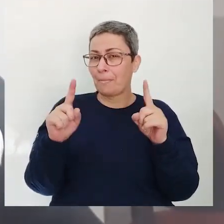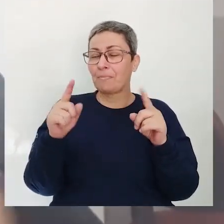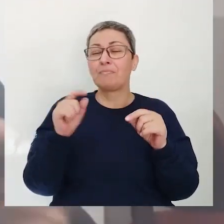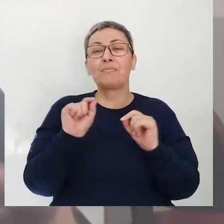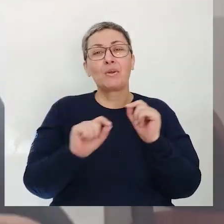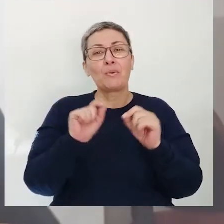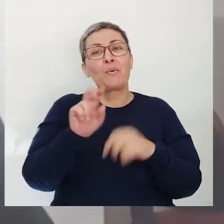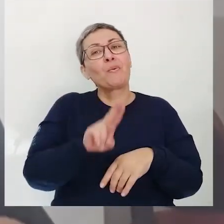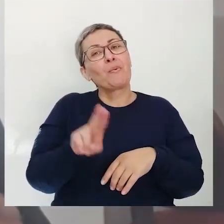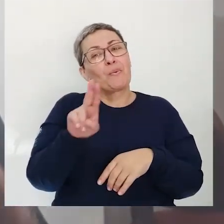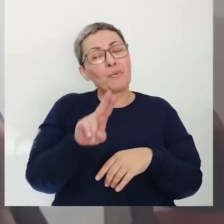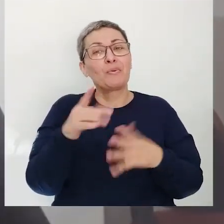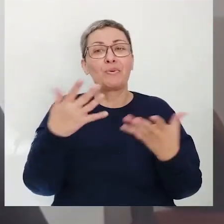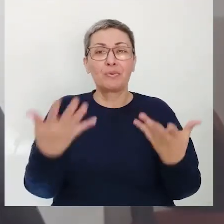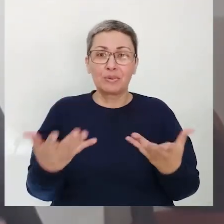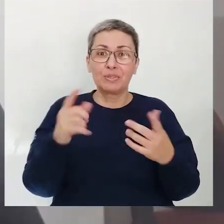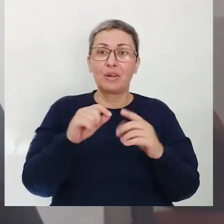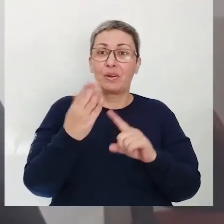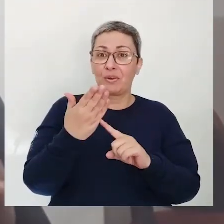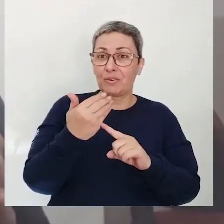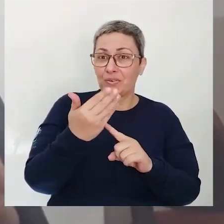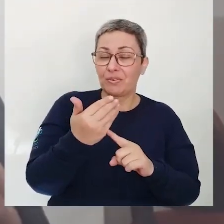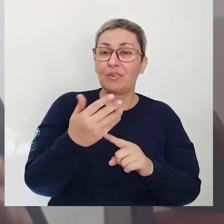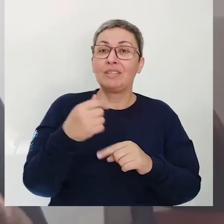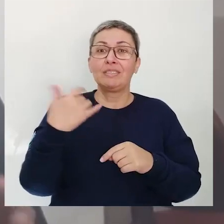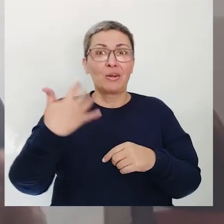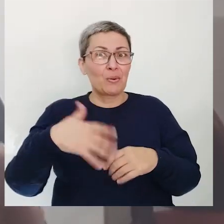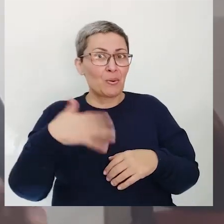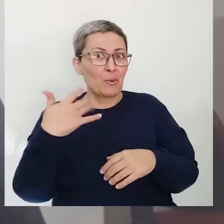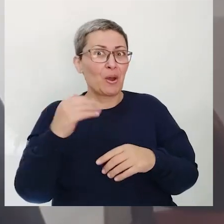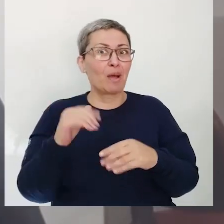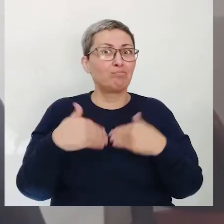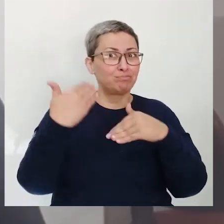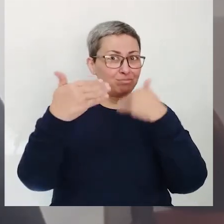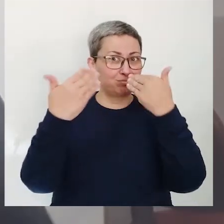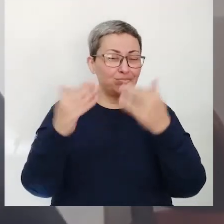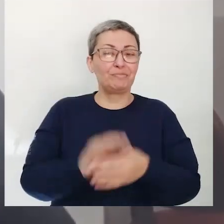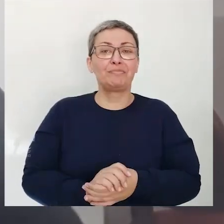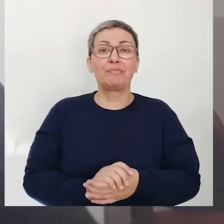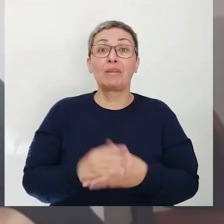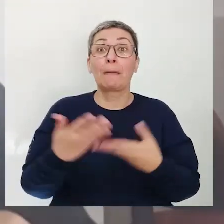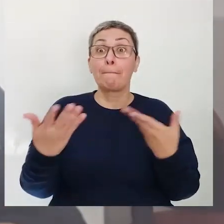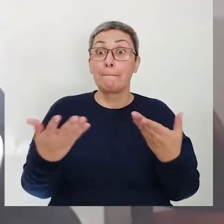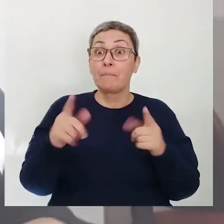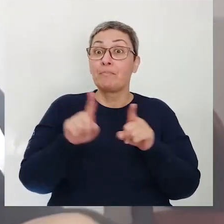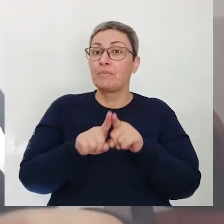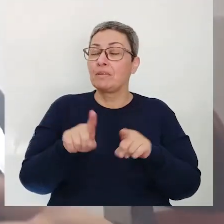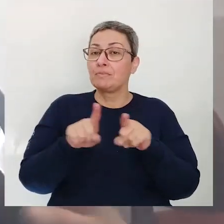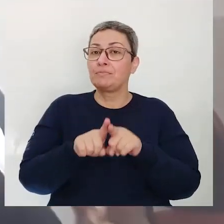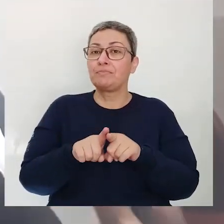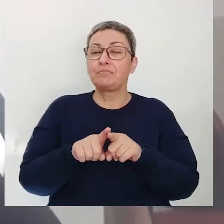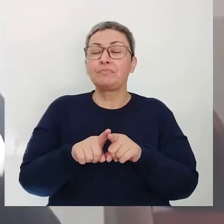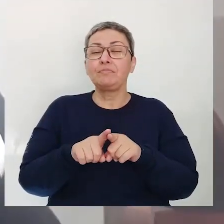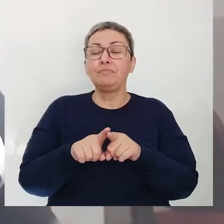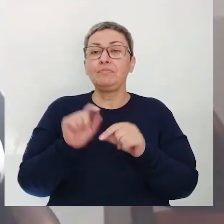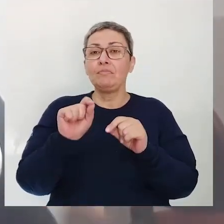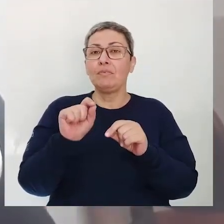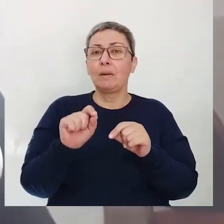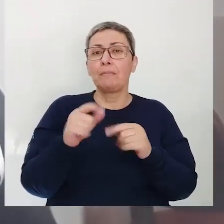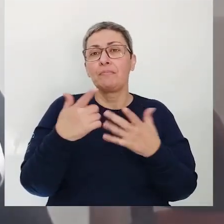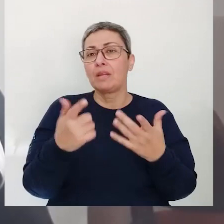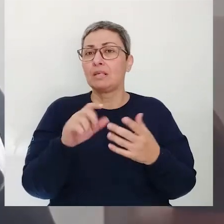aí utilizando uma tecnologia bem mais avançada, tá? Mesmo,